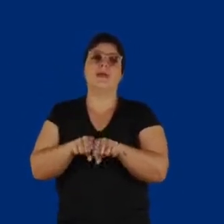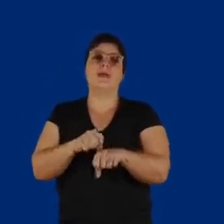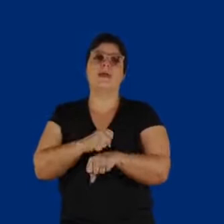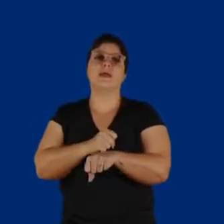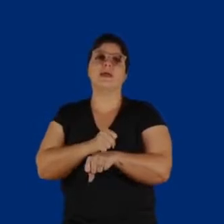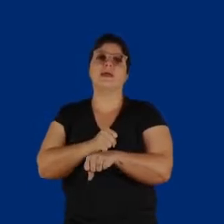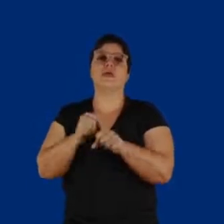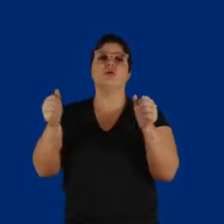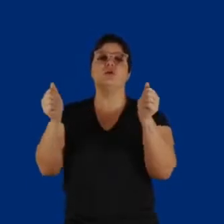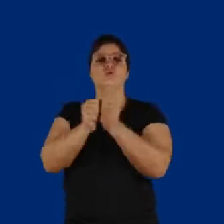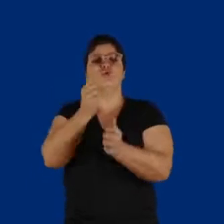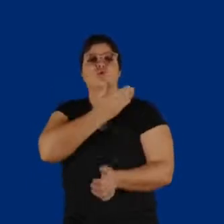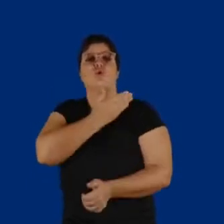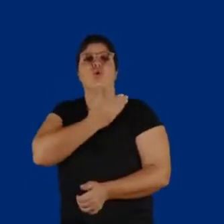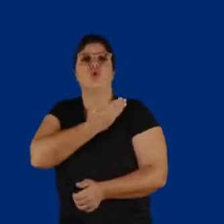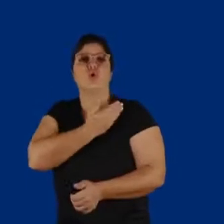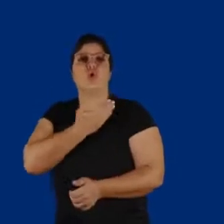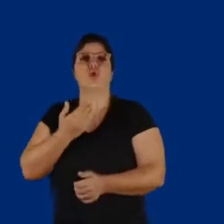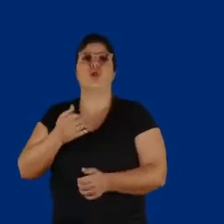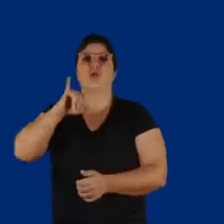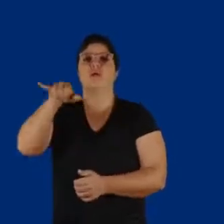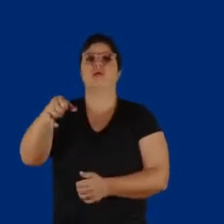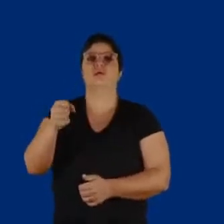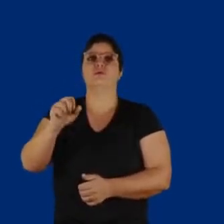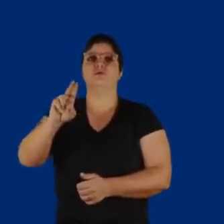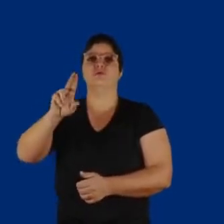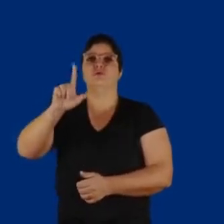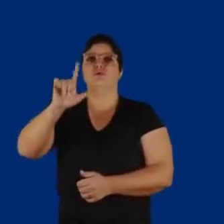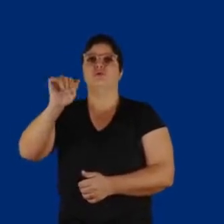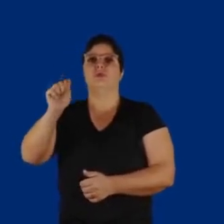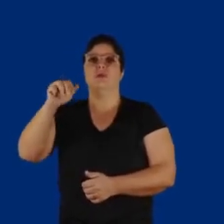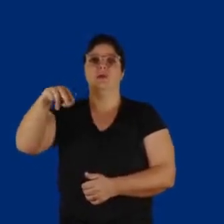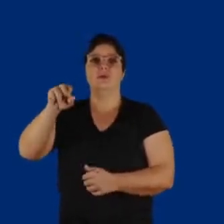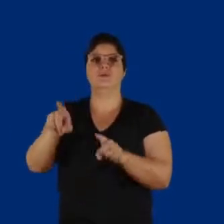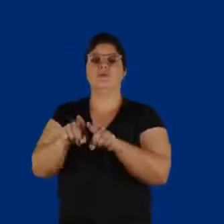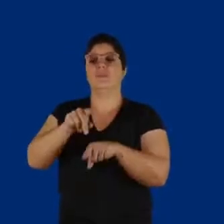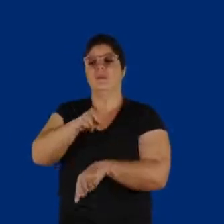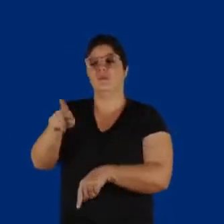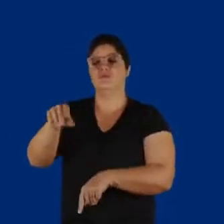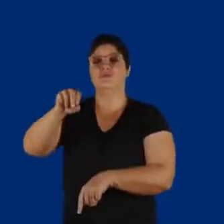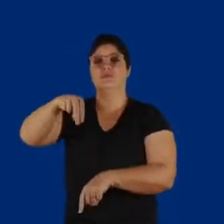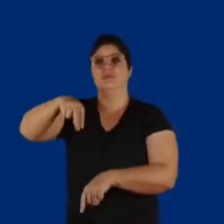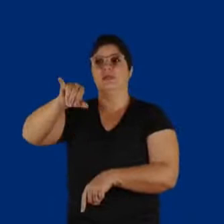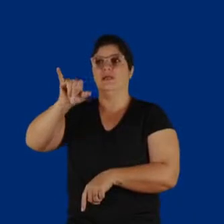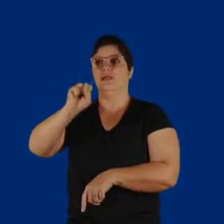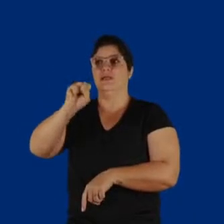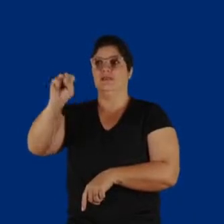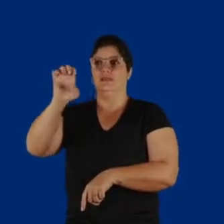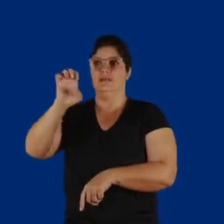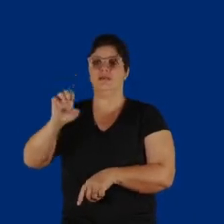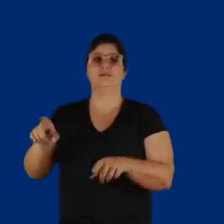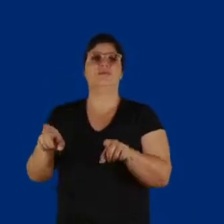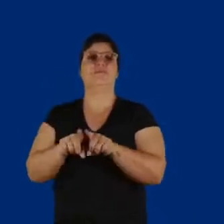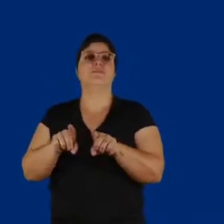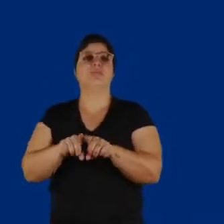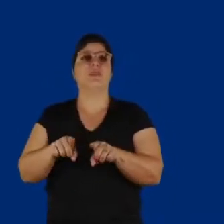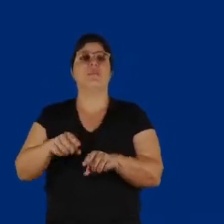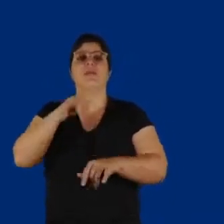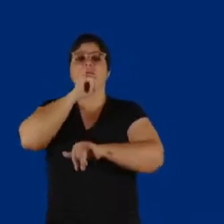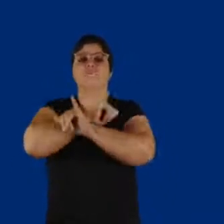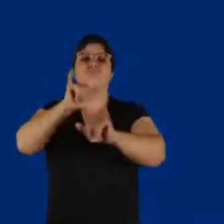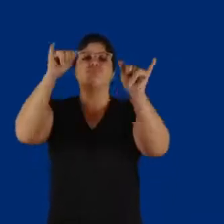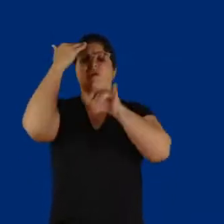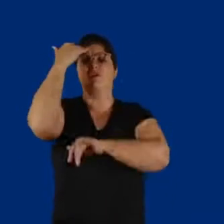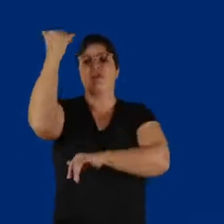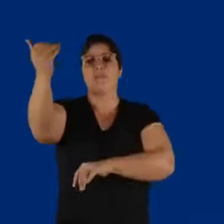dos professores da Nise, provavelmente ele deu aula para a Nise também. E o Ulisses Pernambucano ele tem famosos discursos e textos